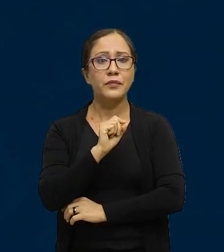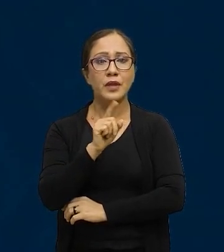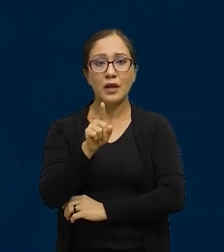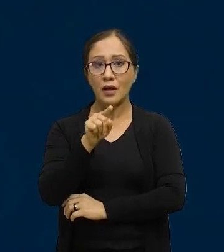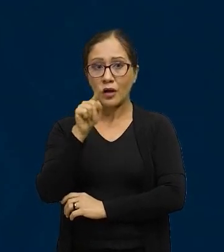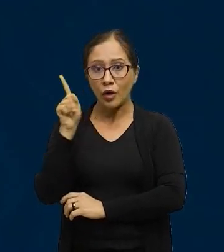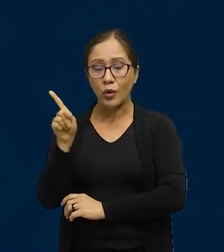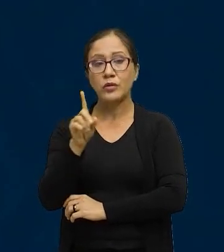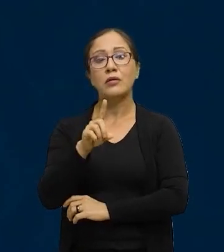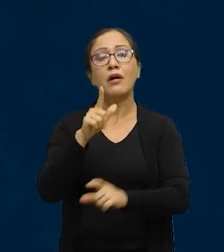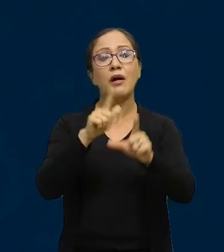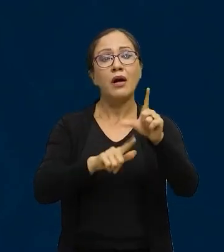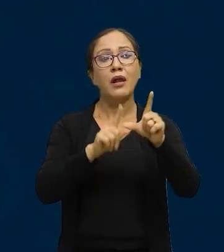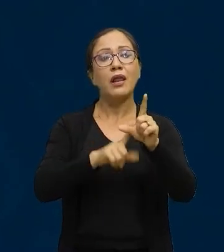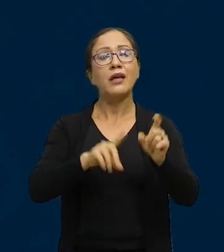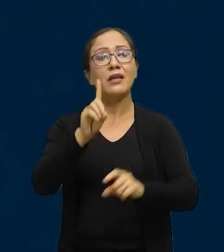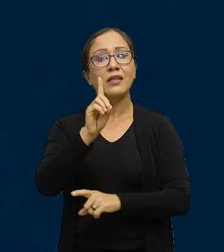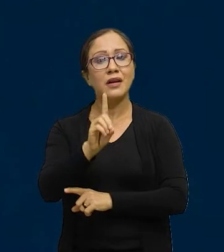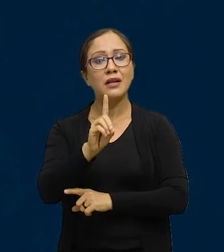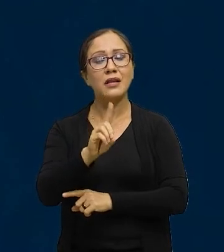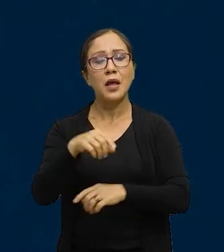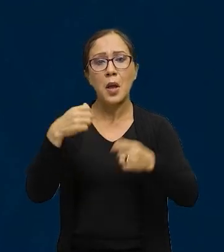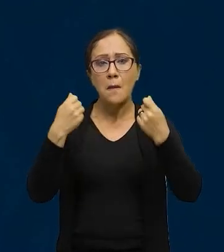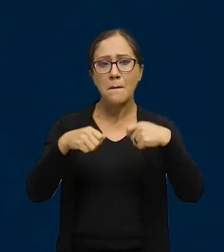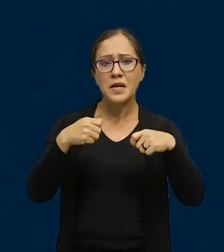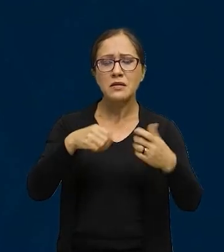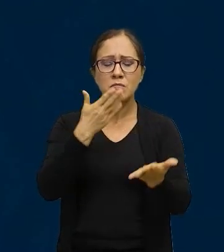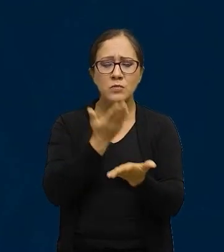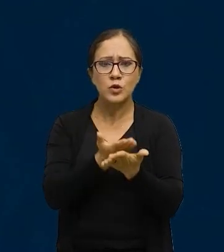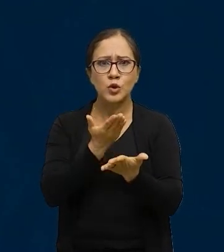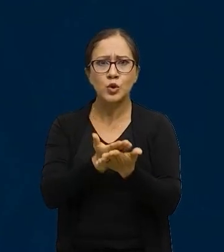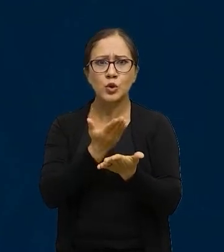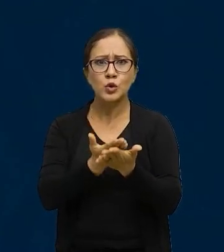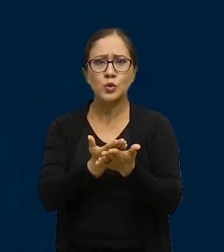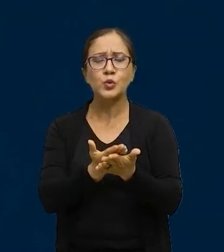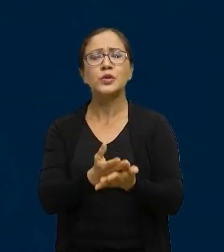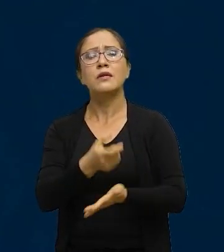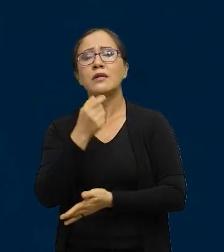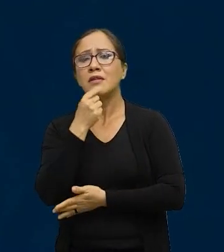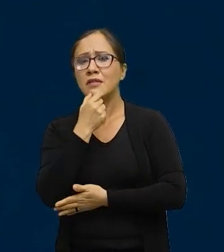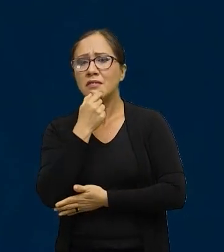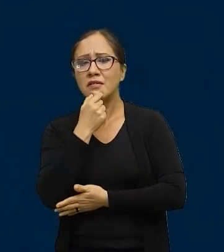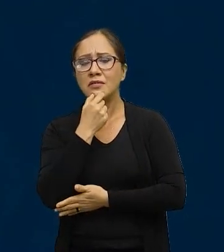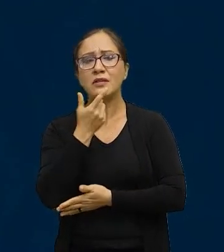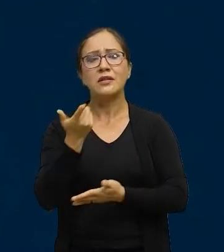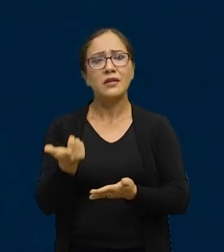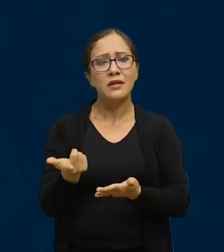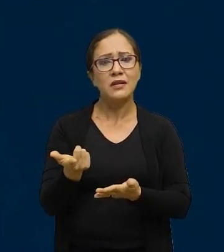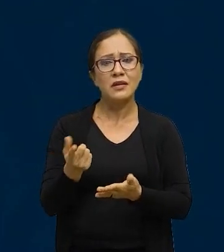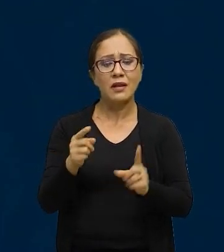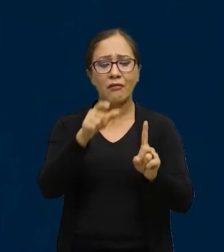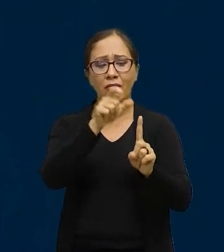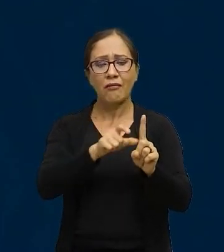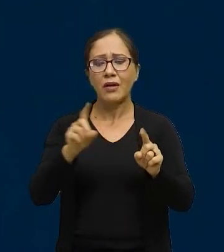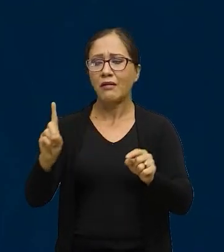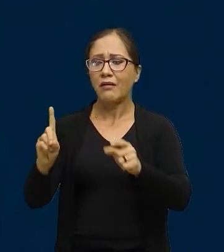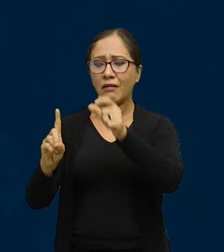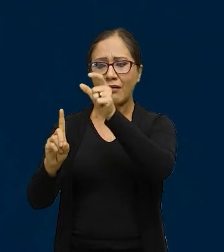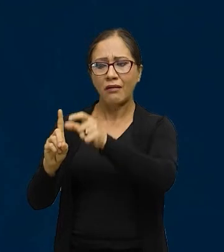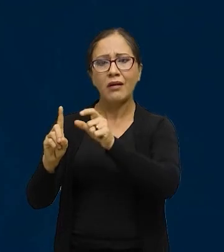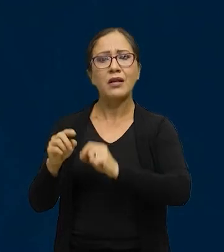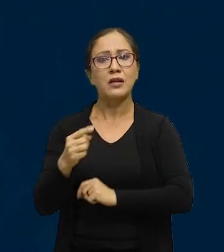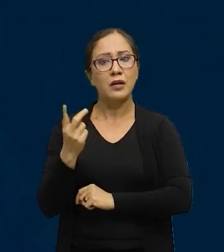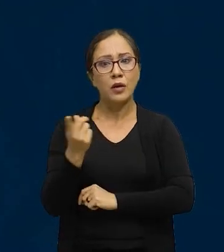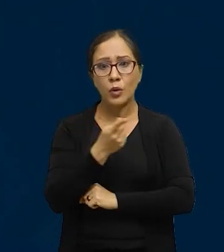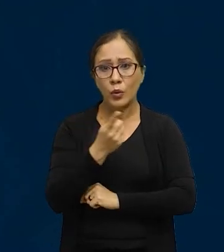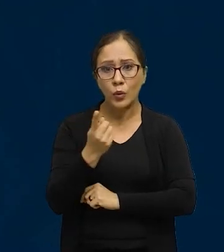para não matar logo a charada. Necessidade de estudo da língua inglesa por parte dos personagens? Não, um